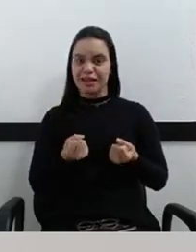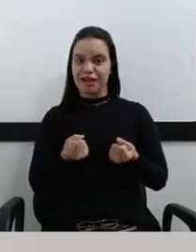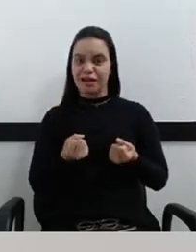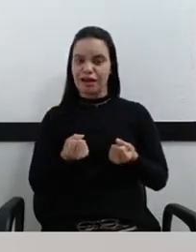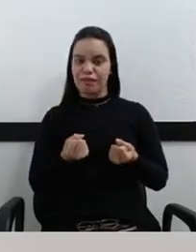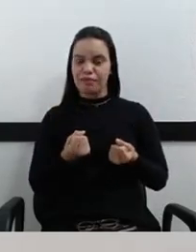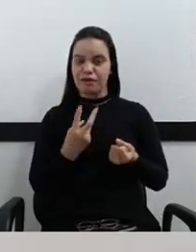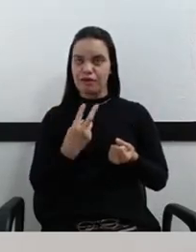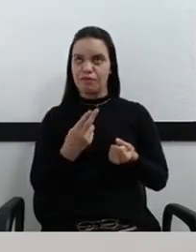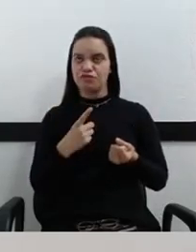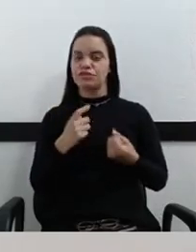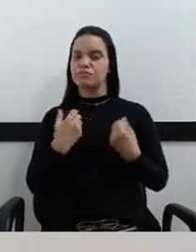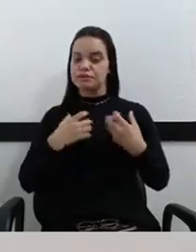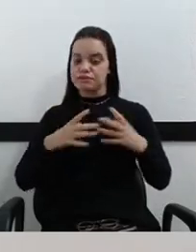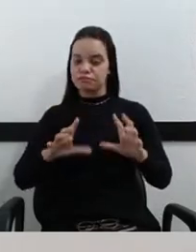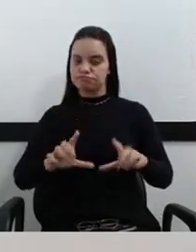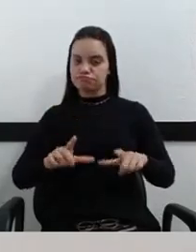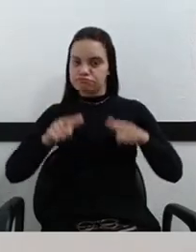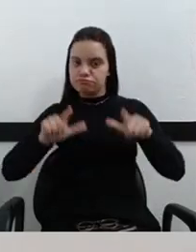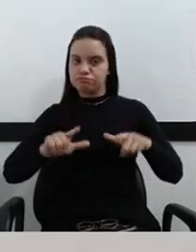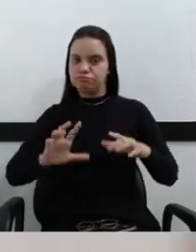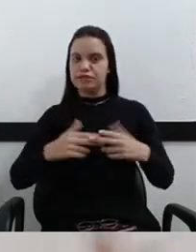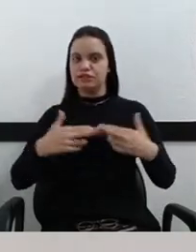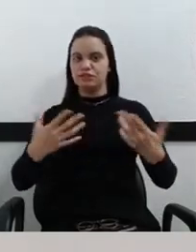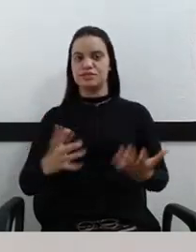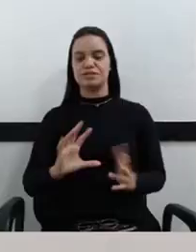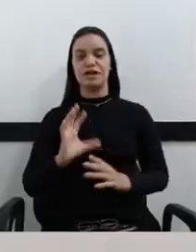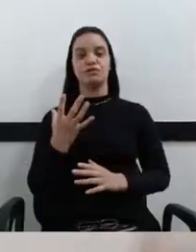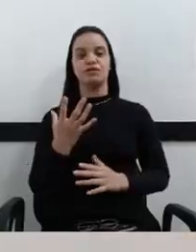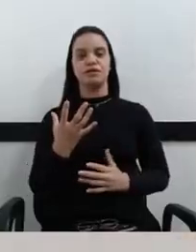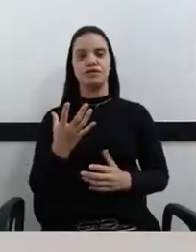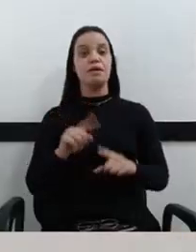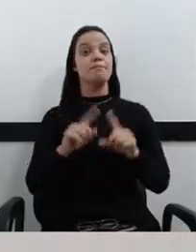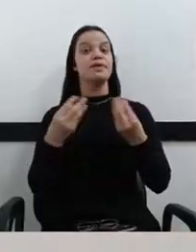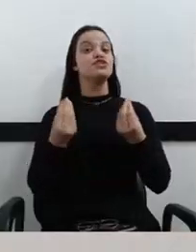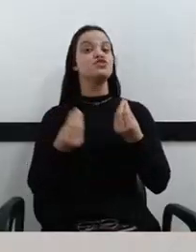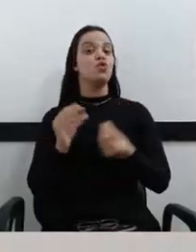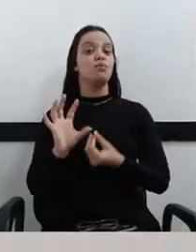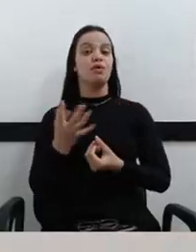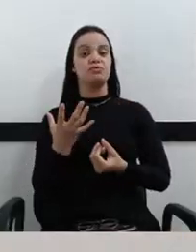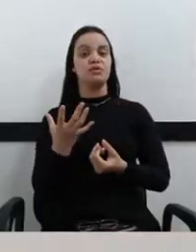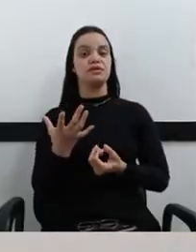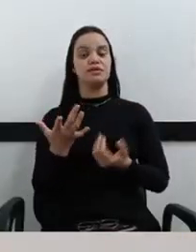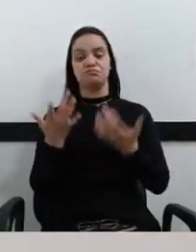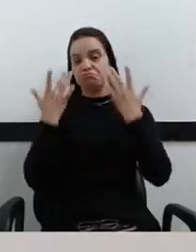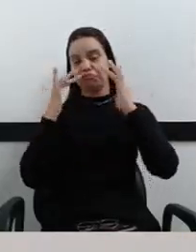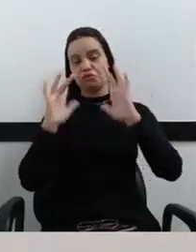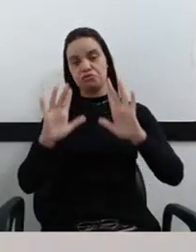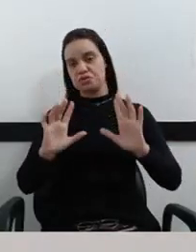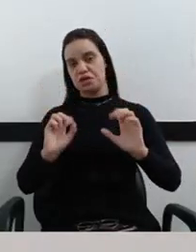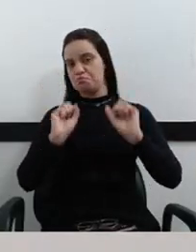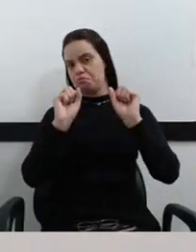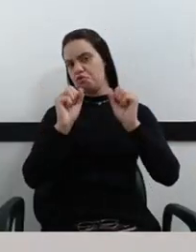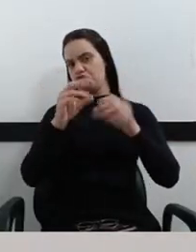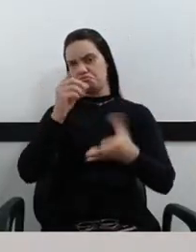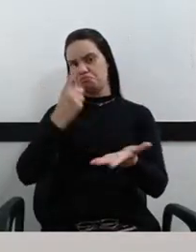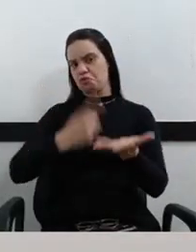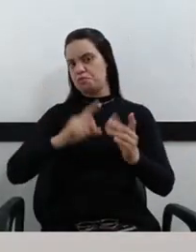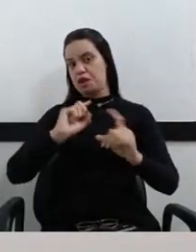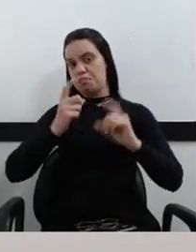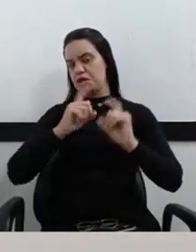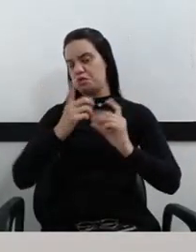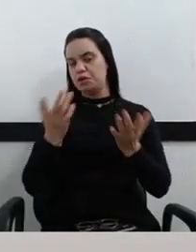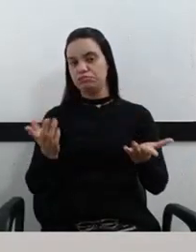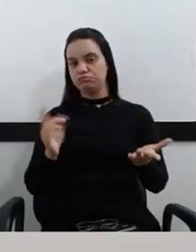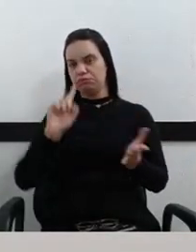temos que engendrar os esforços para que isso aconteça. Como vai acontecer, de que jeito vai acontecer, aí a gente pode discutir isso de forma variada. E das mais